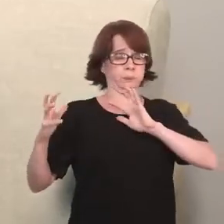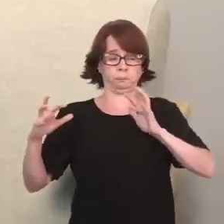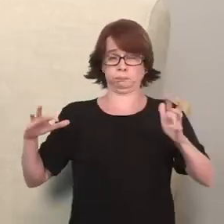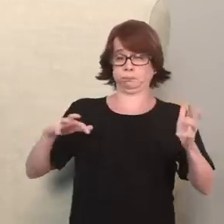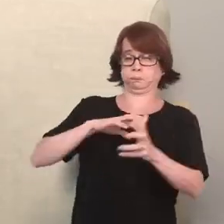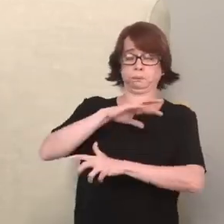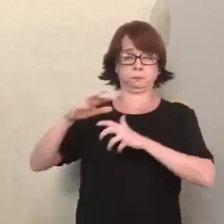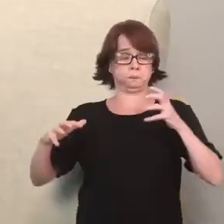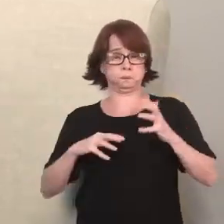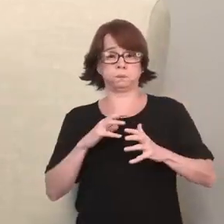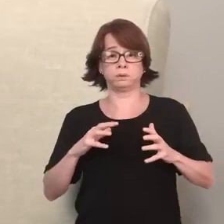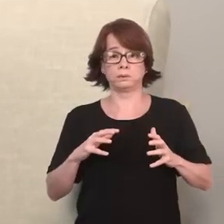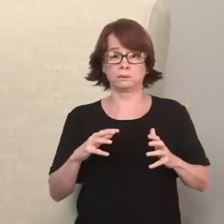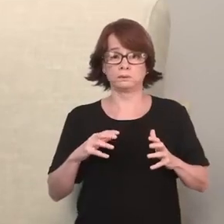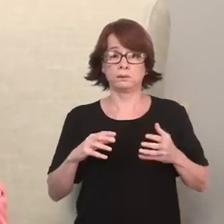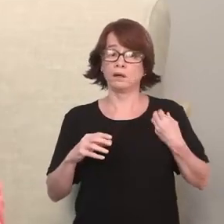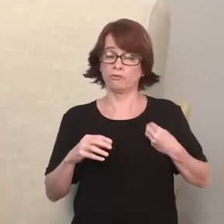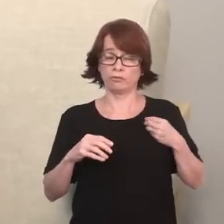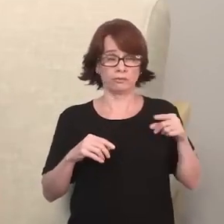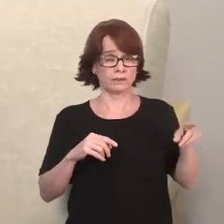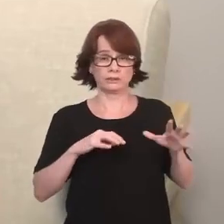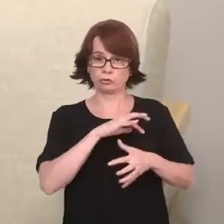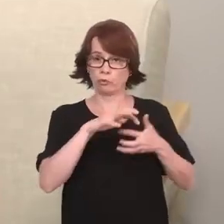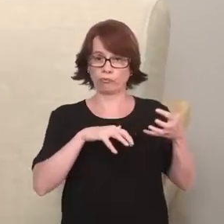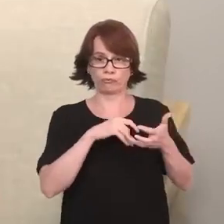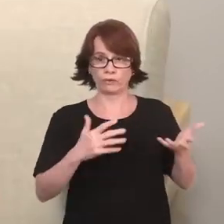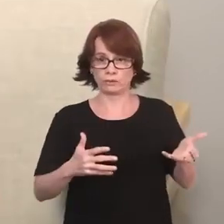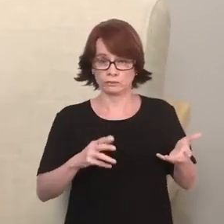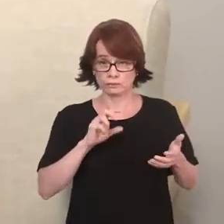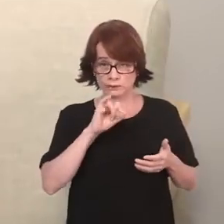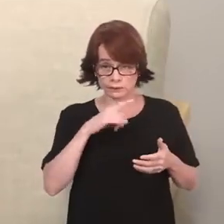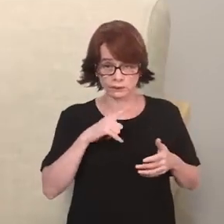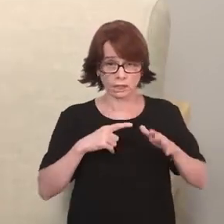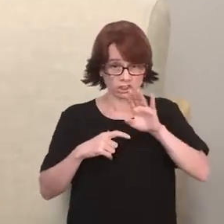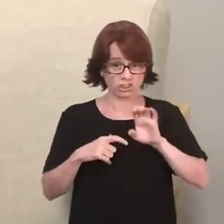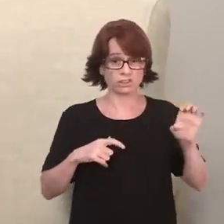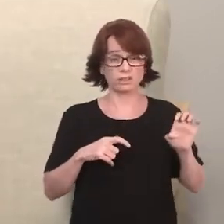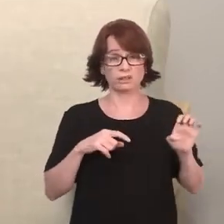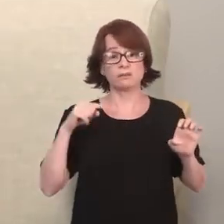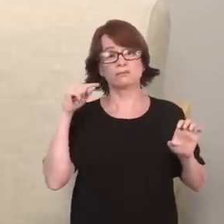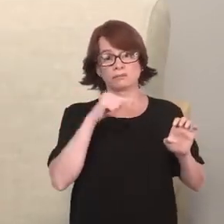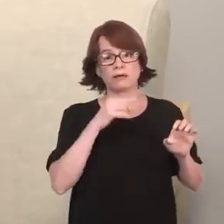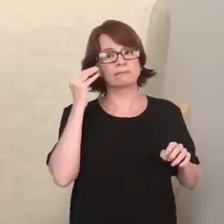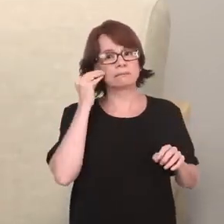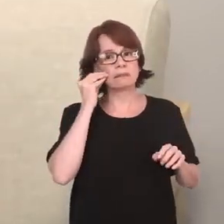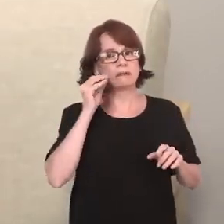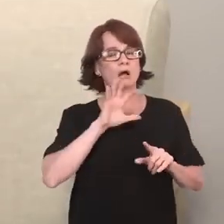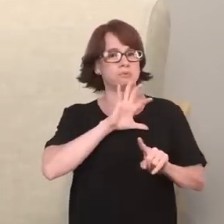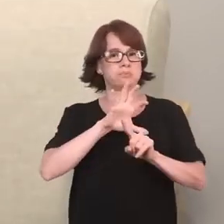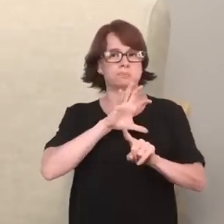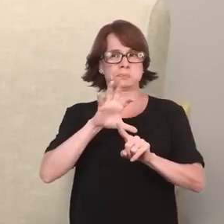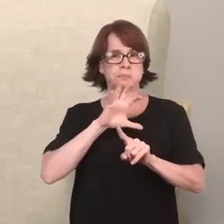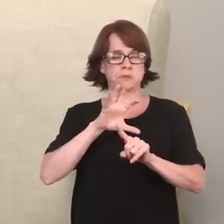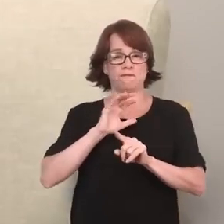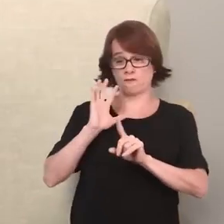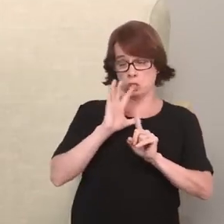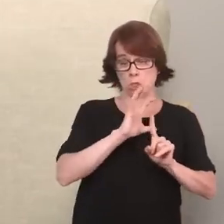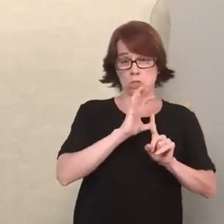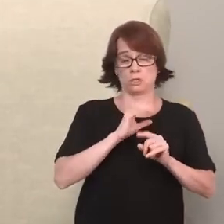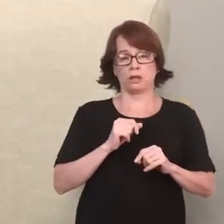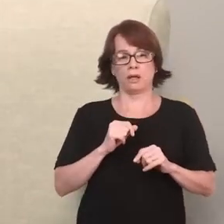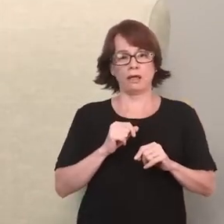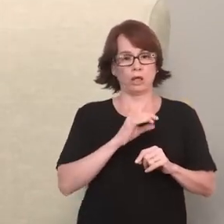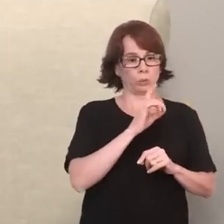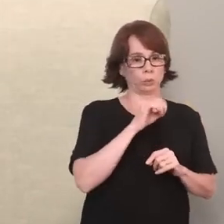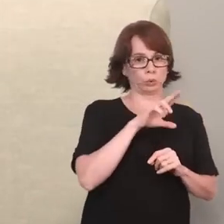do conflito. Então, onde tiver um esquerdista, vai ter sempre alguém tentando criar um conflito entre empregado e